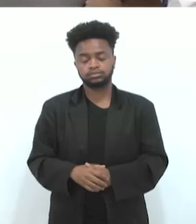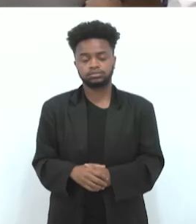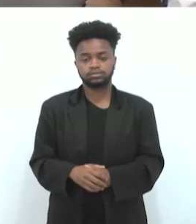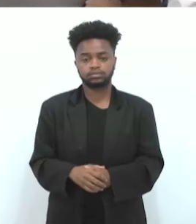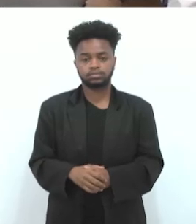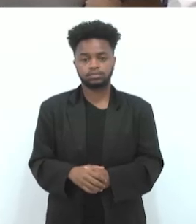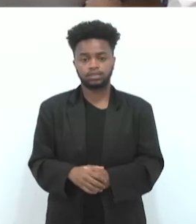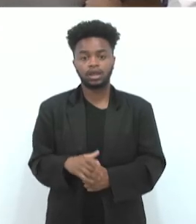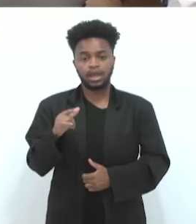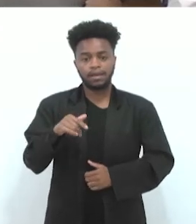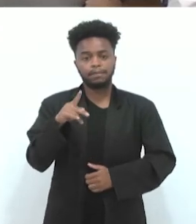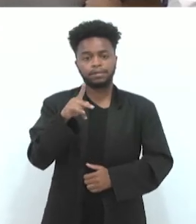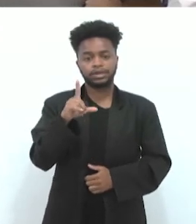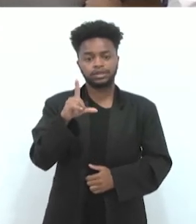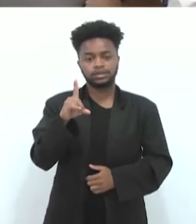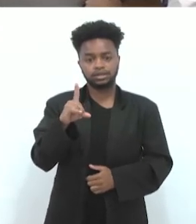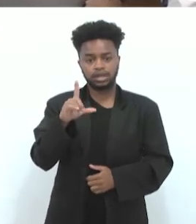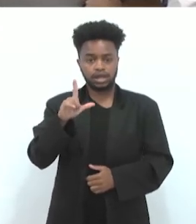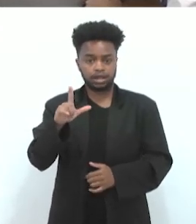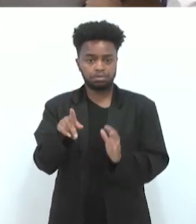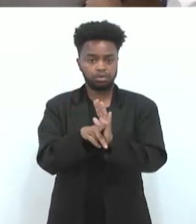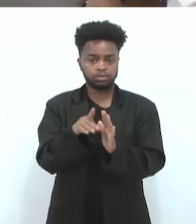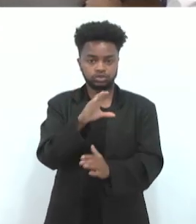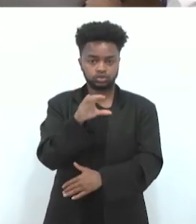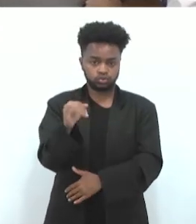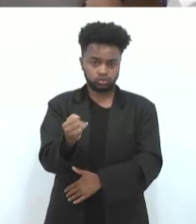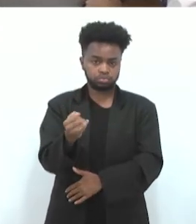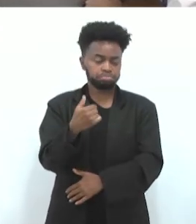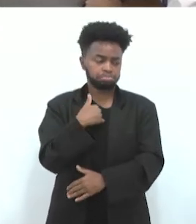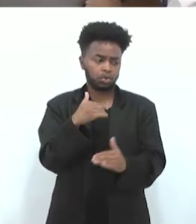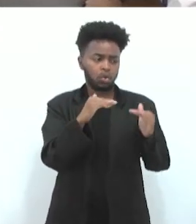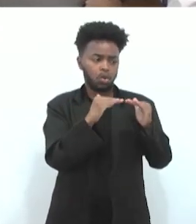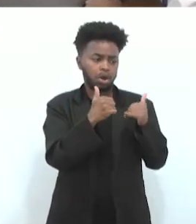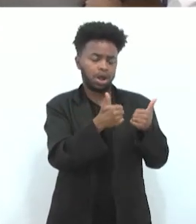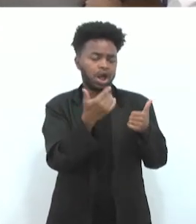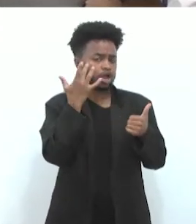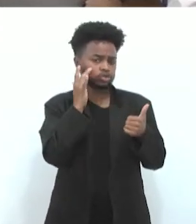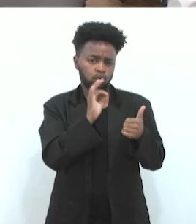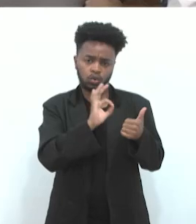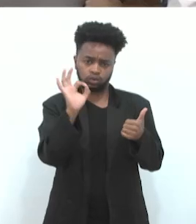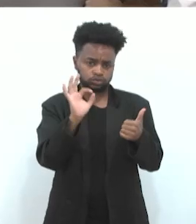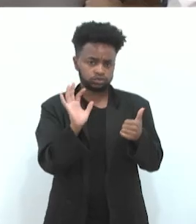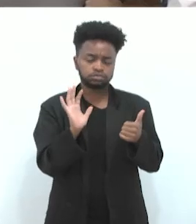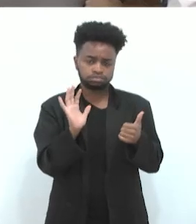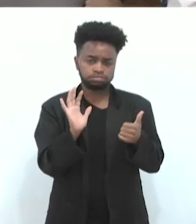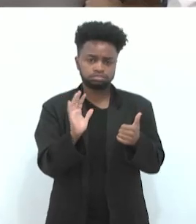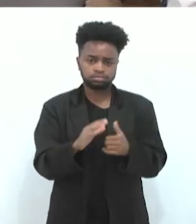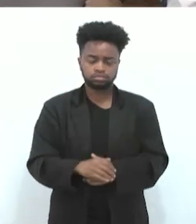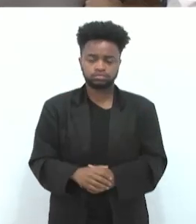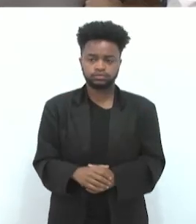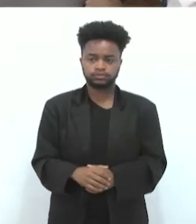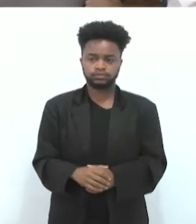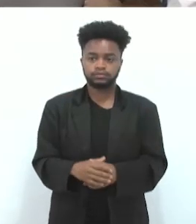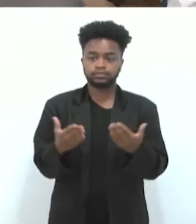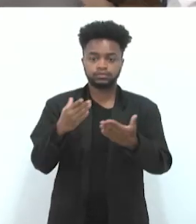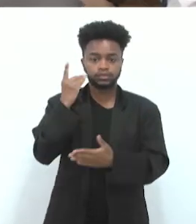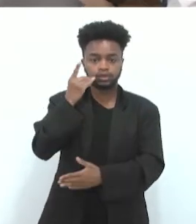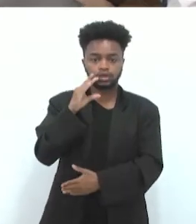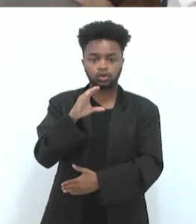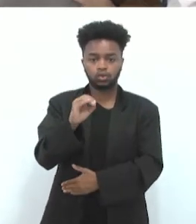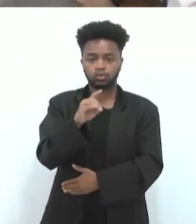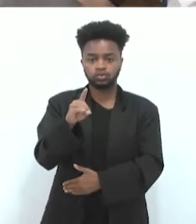da CCJ. Da CCJ. Absolutamente oportuno essa discussão. Bom. Eu acho ótimo o desenlace. Passar a palavra para o deputado Cozzolino, que